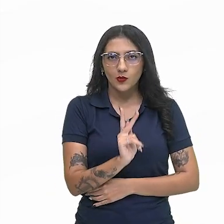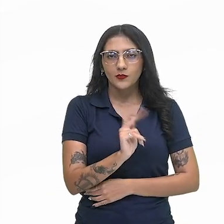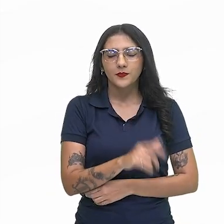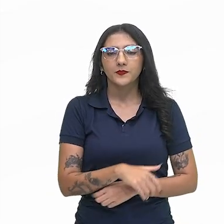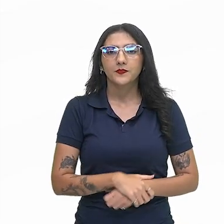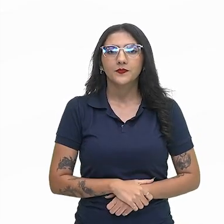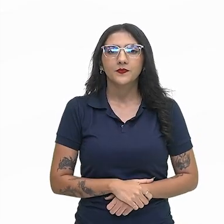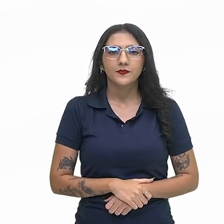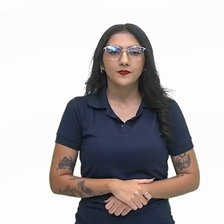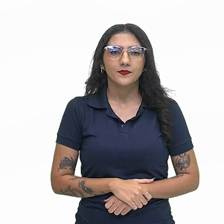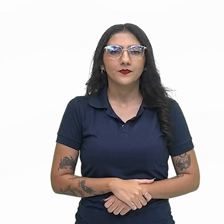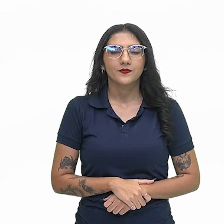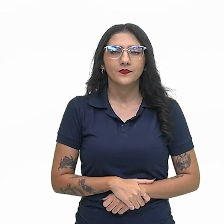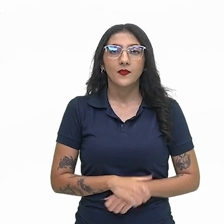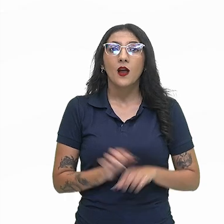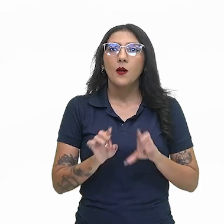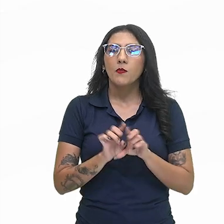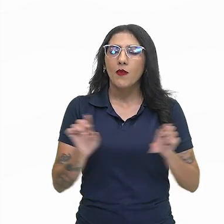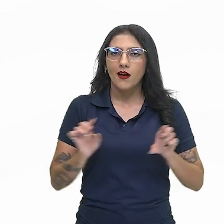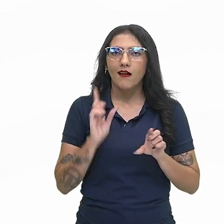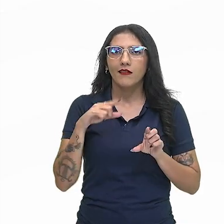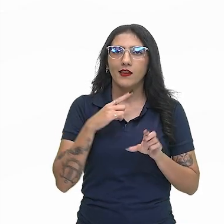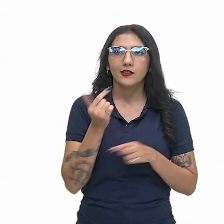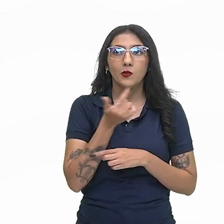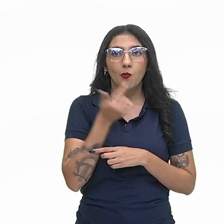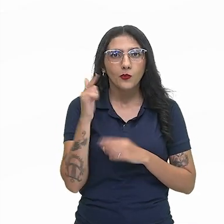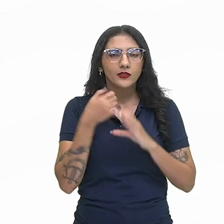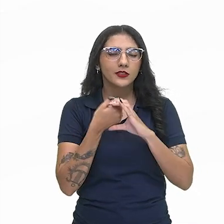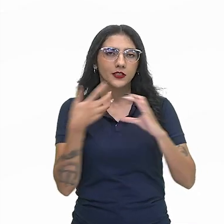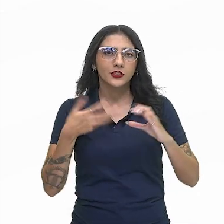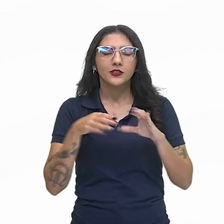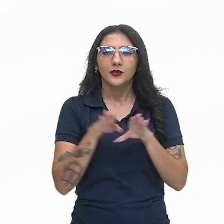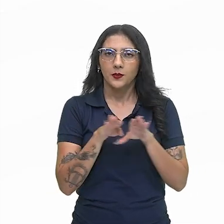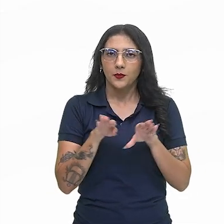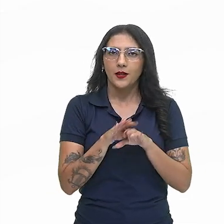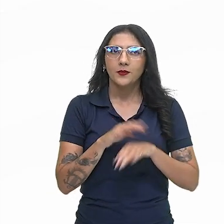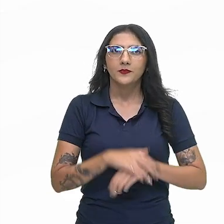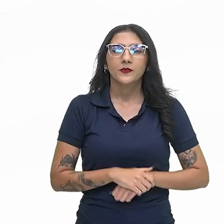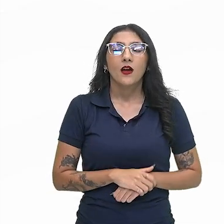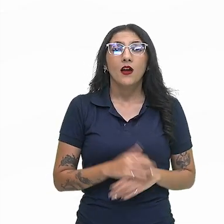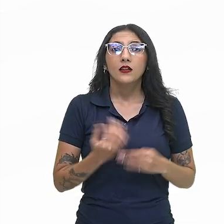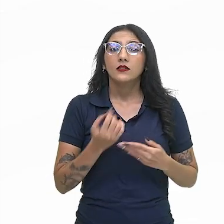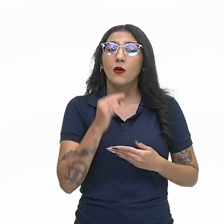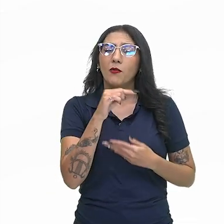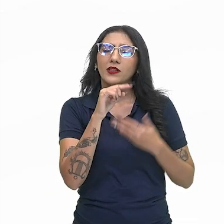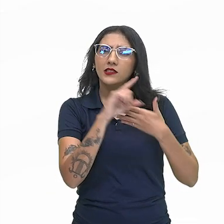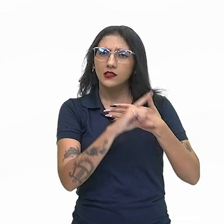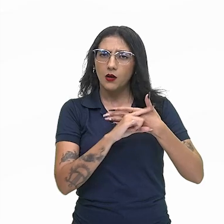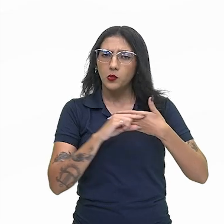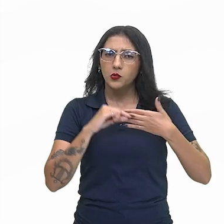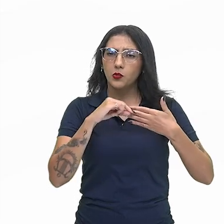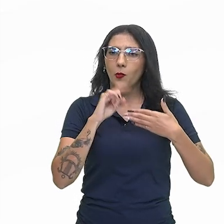Porém, ela vai além, né? Então, esse autor, esse